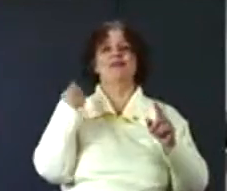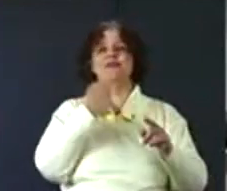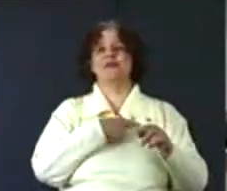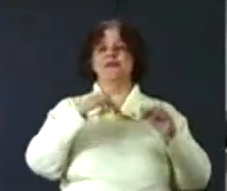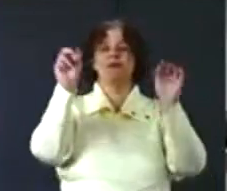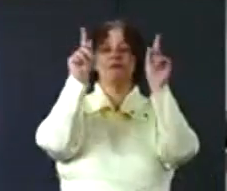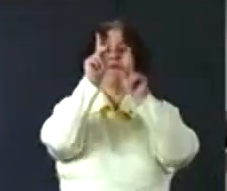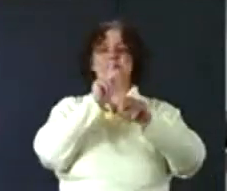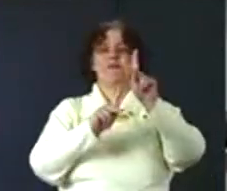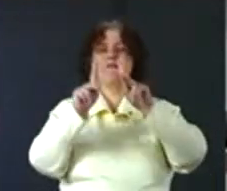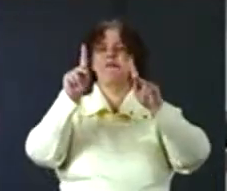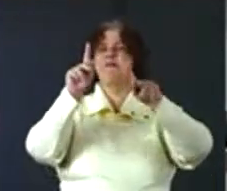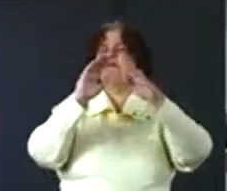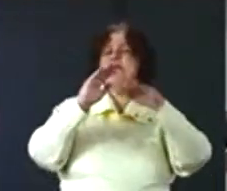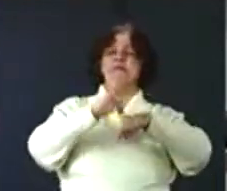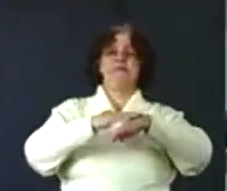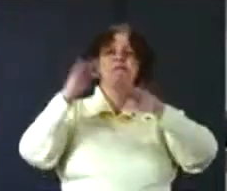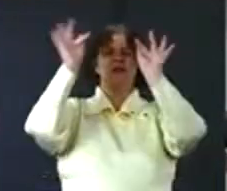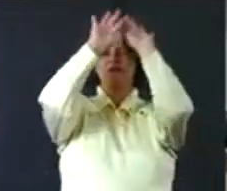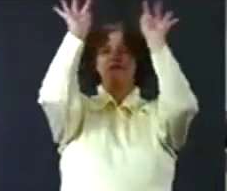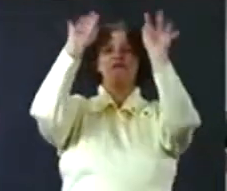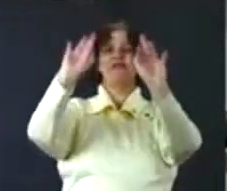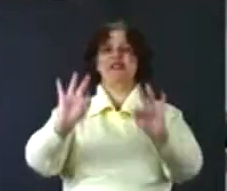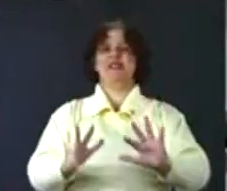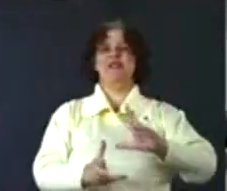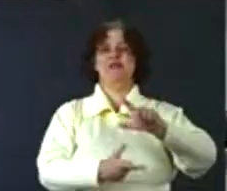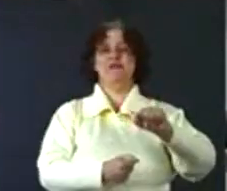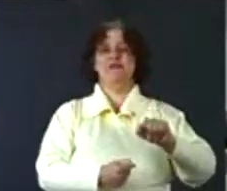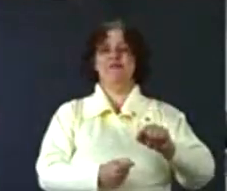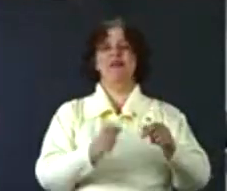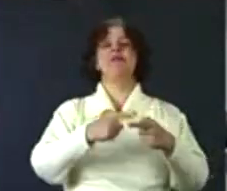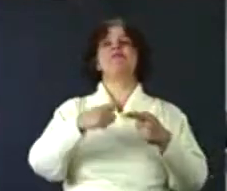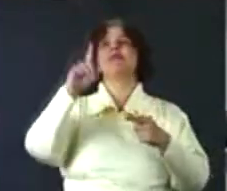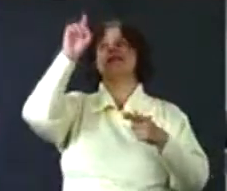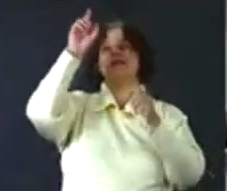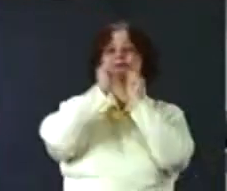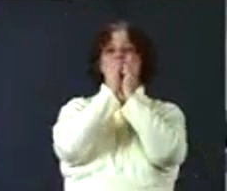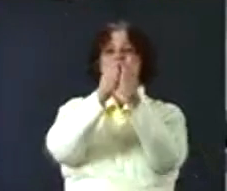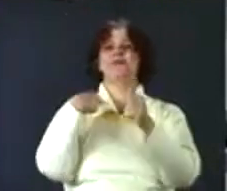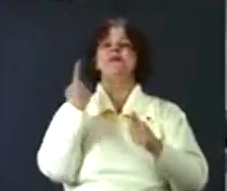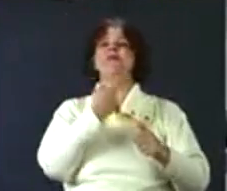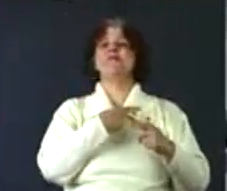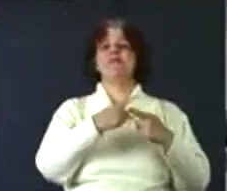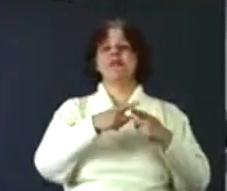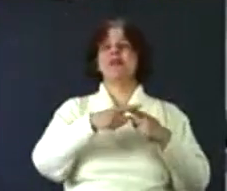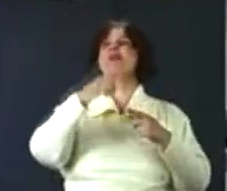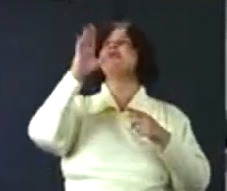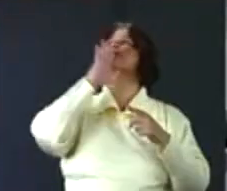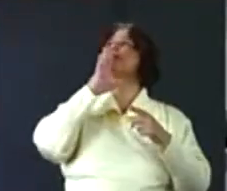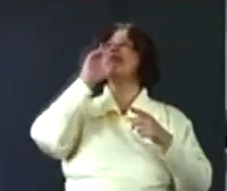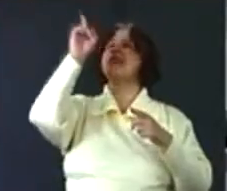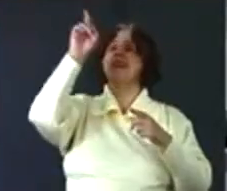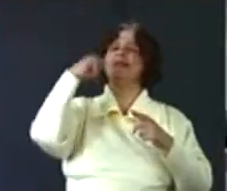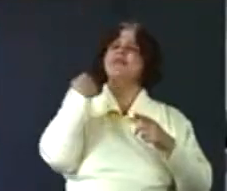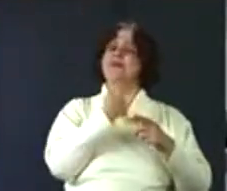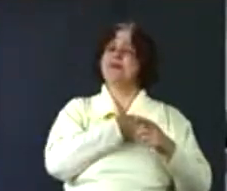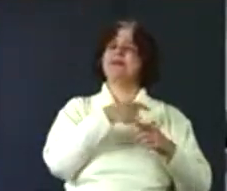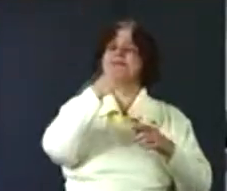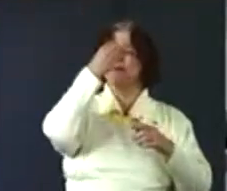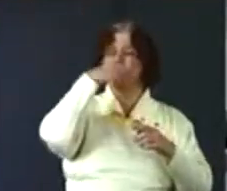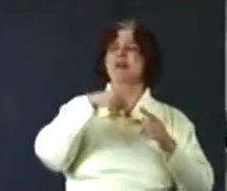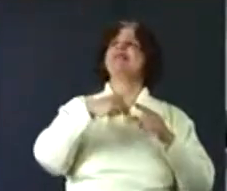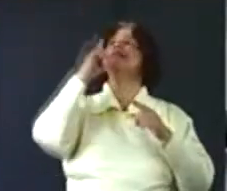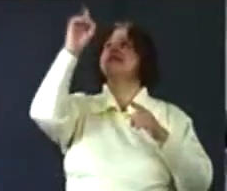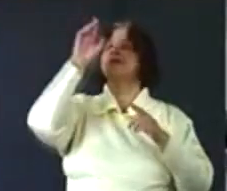nós possamos enfrentar. O Senhor conhece a nossa tribulação, o Senhor conhece a nossa pobreza, mas o Senhor Jesus também disse